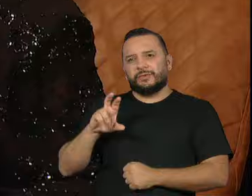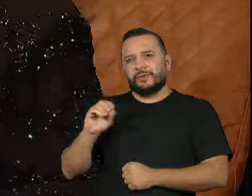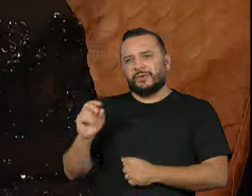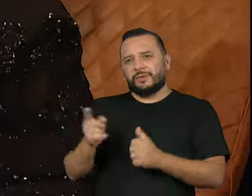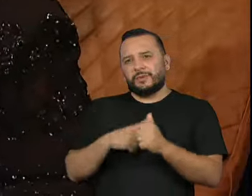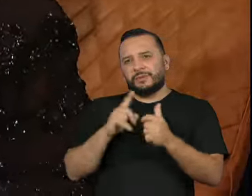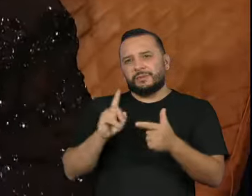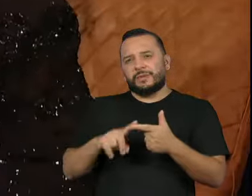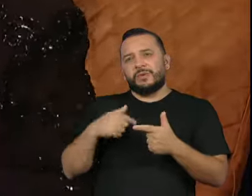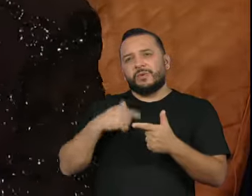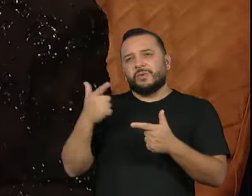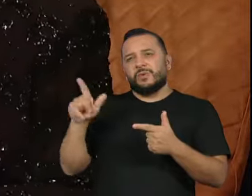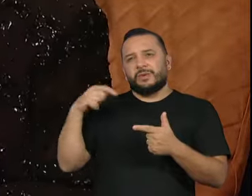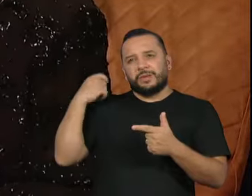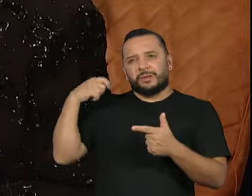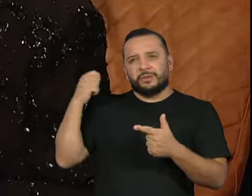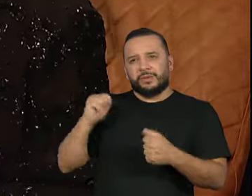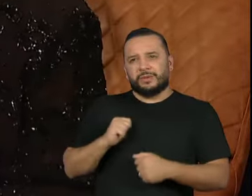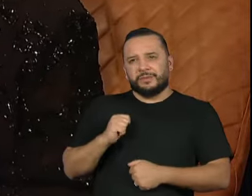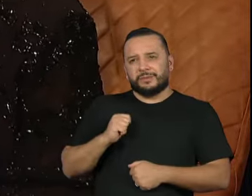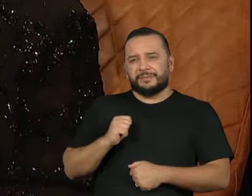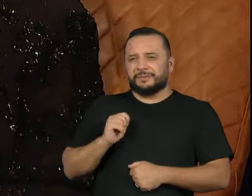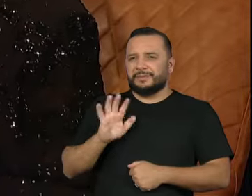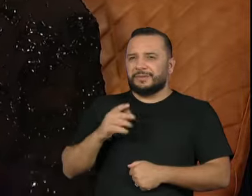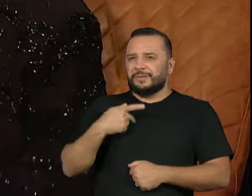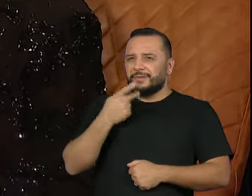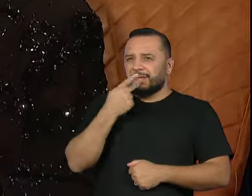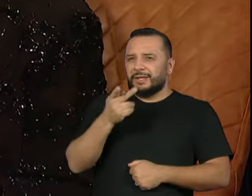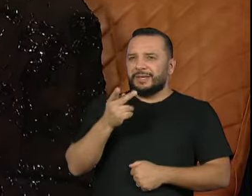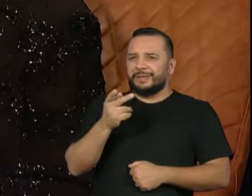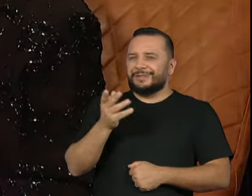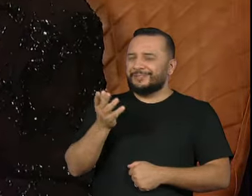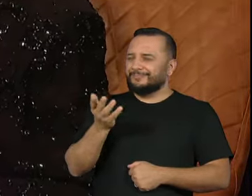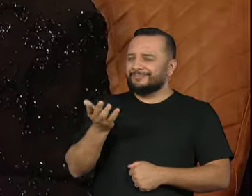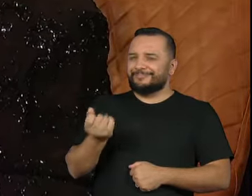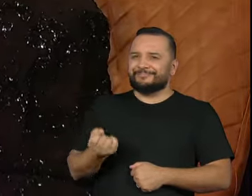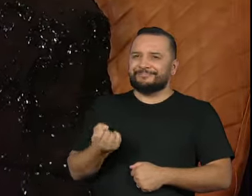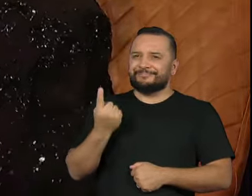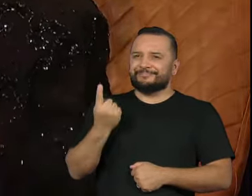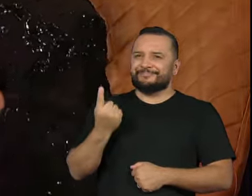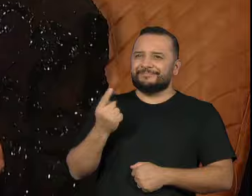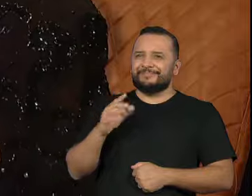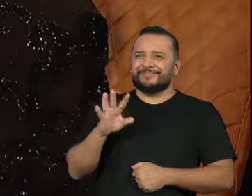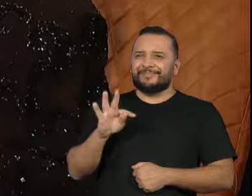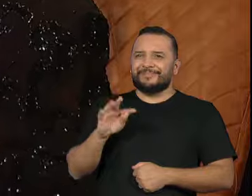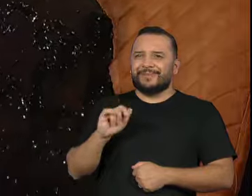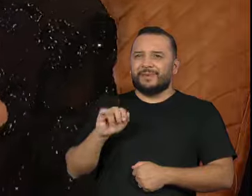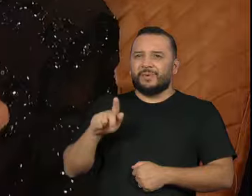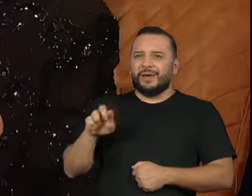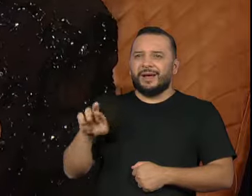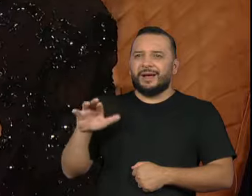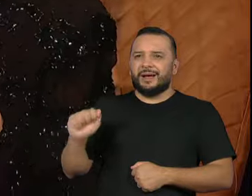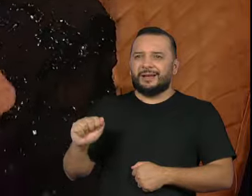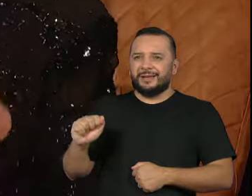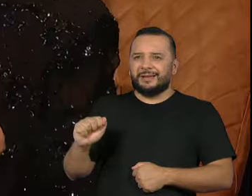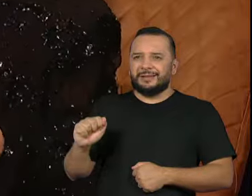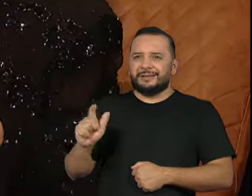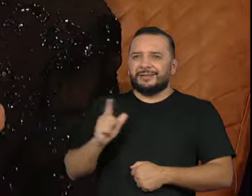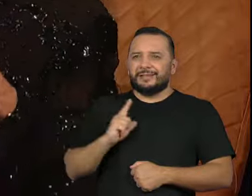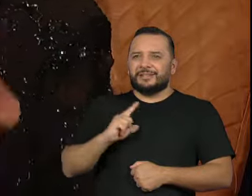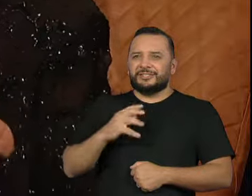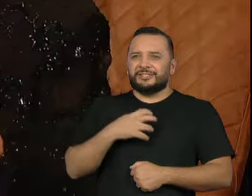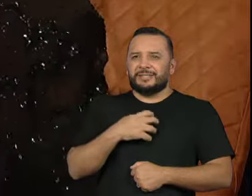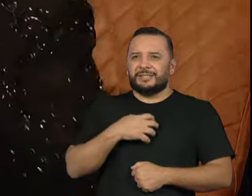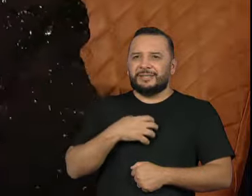tinha um outro ator. Aí eu falei, mas engraçado, o Taiguara, ele tem uma pegada de ator, né,